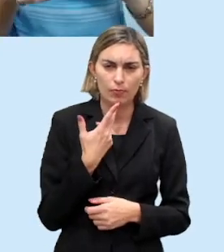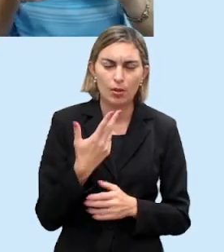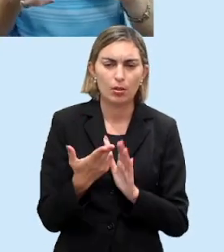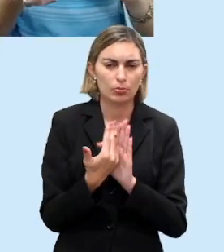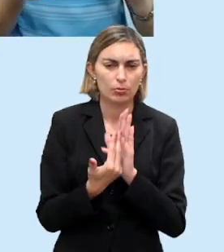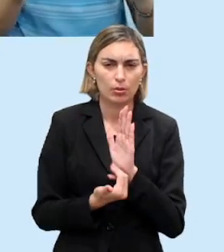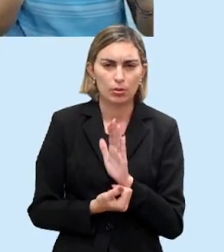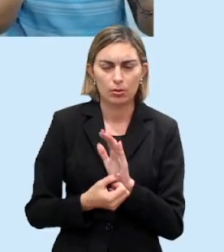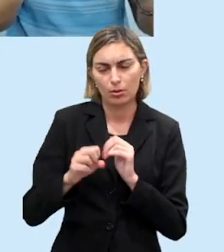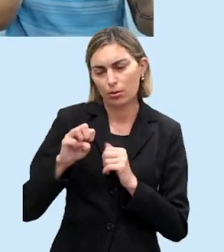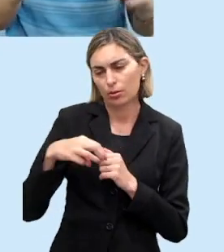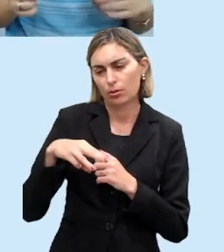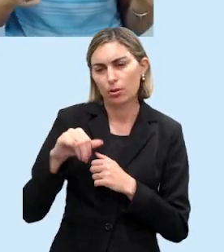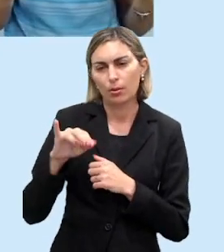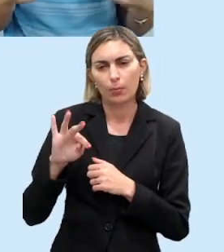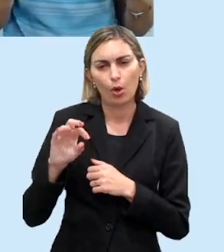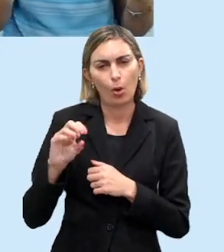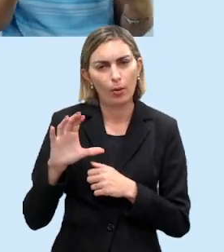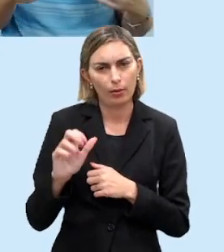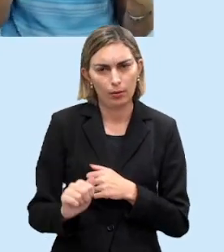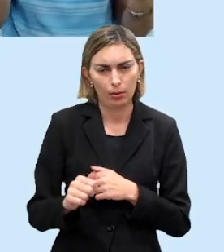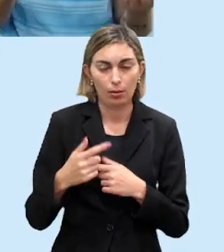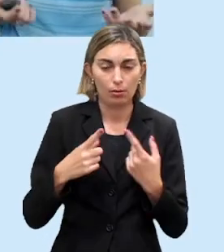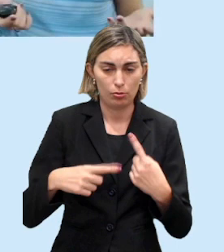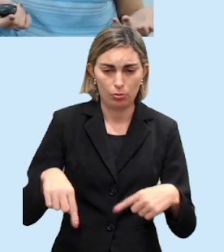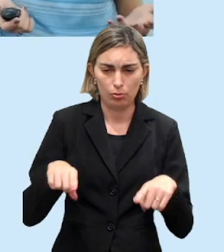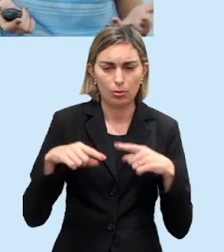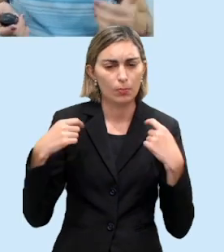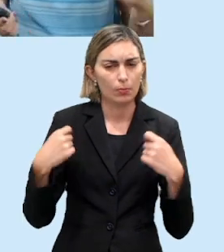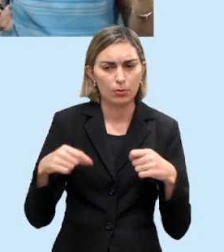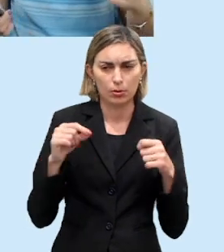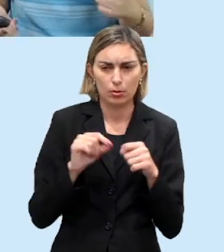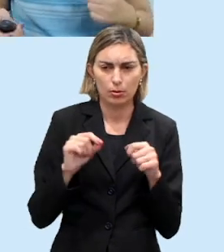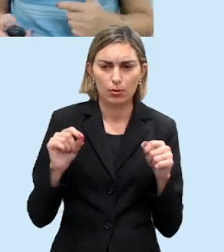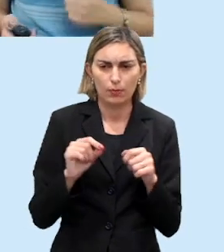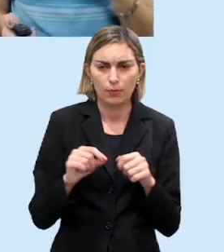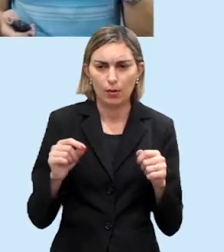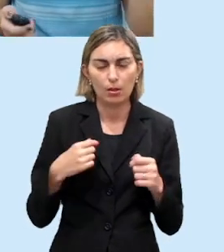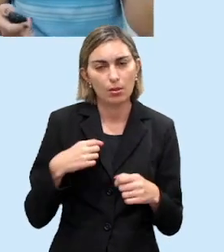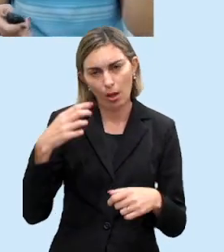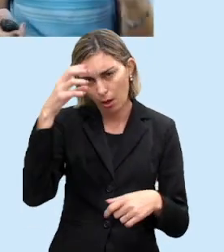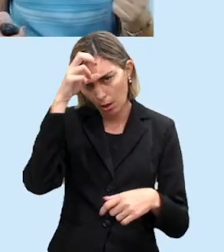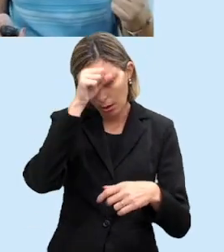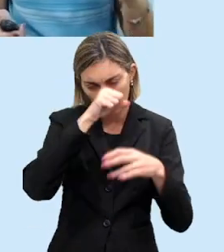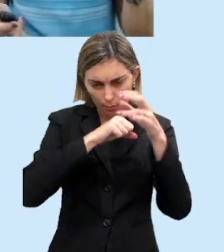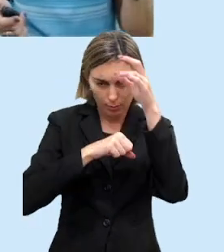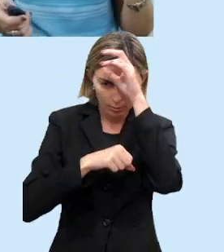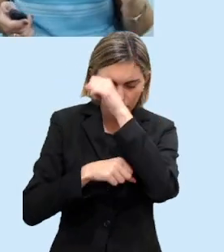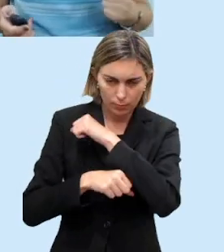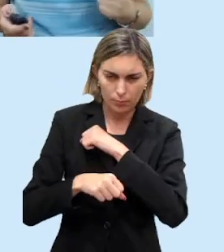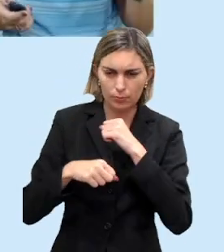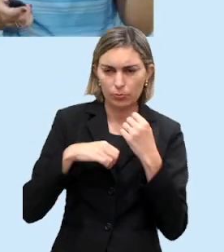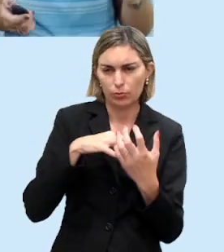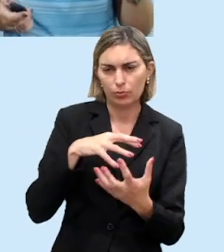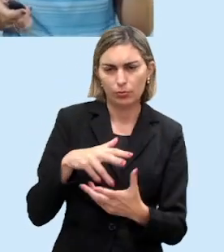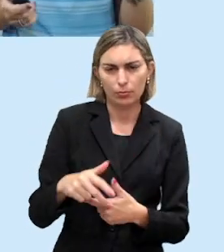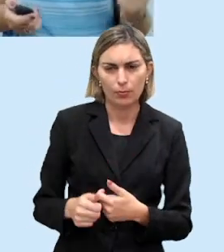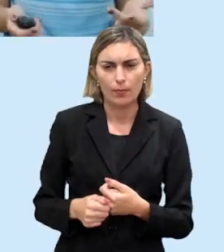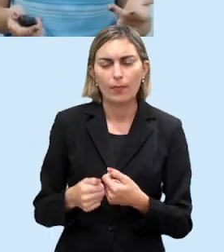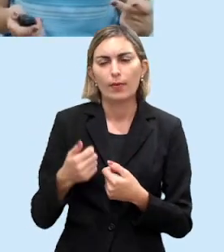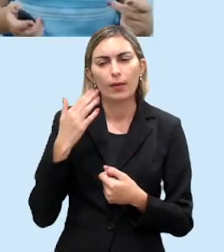e semiótica. O que a gente precisa fazer é aprender a ler o mundo, aprender